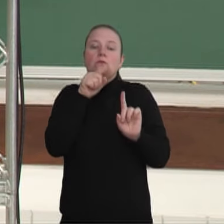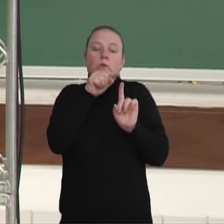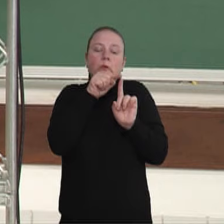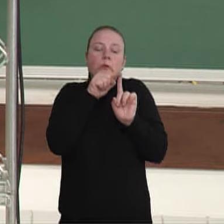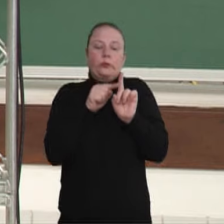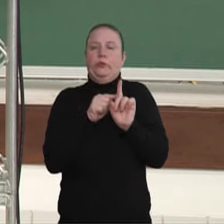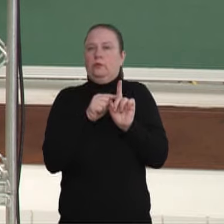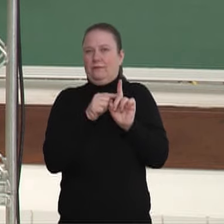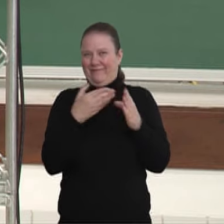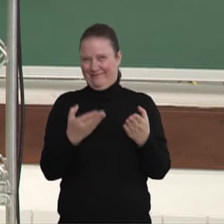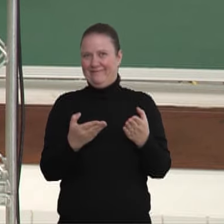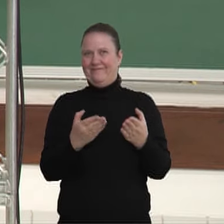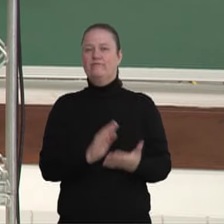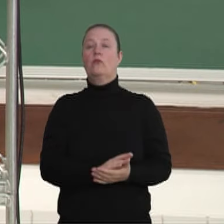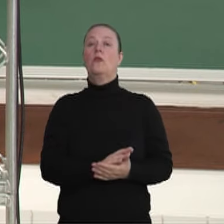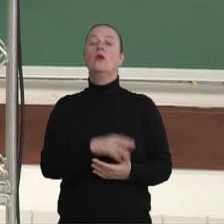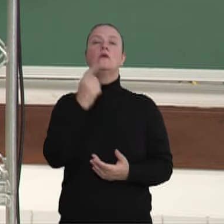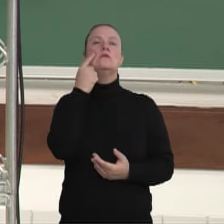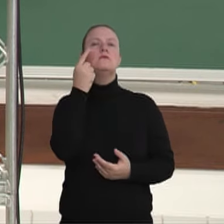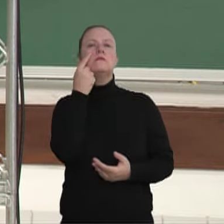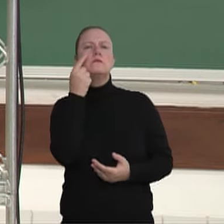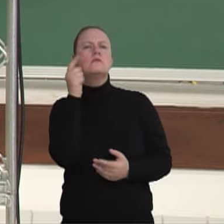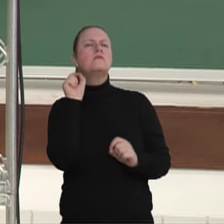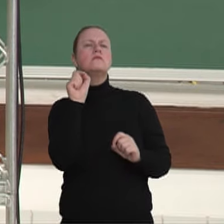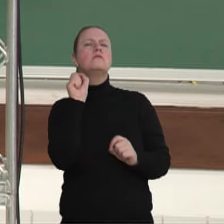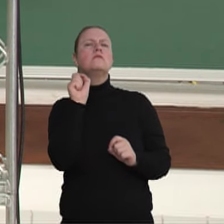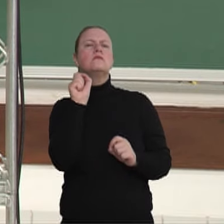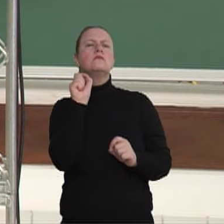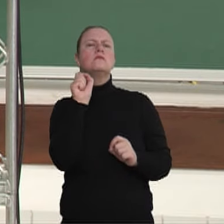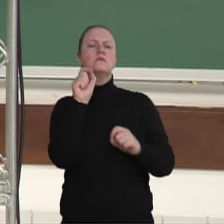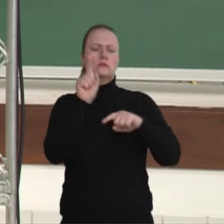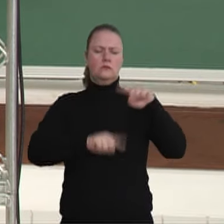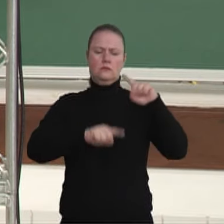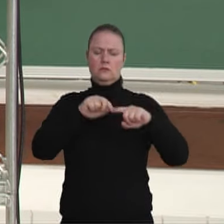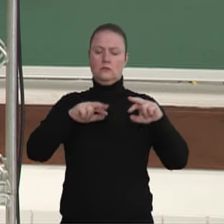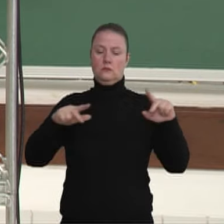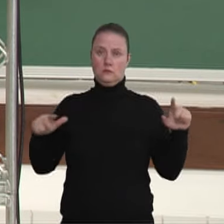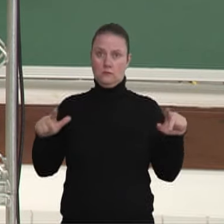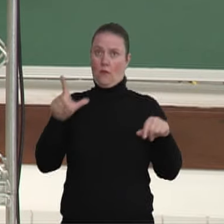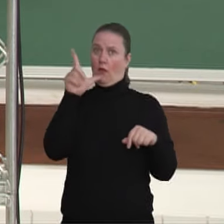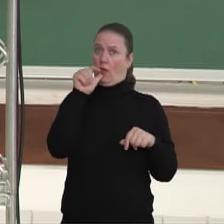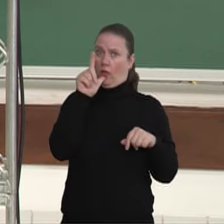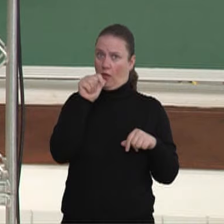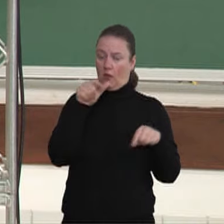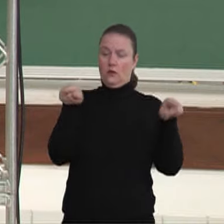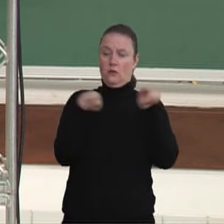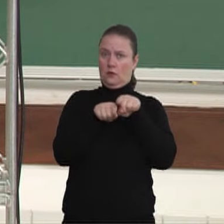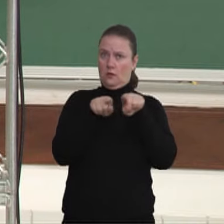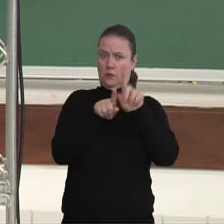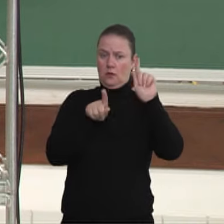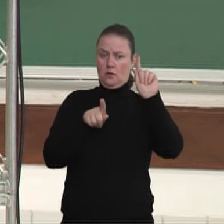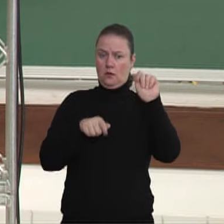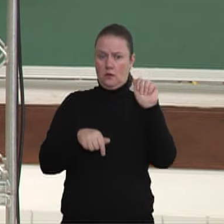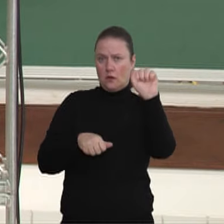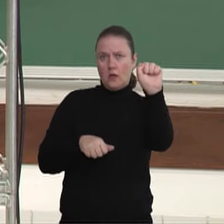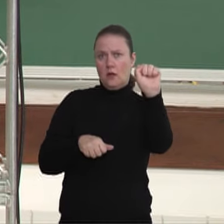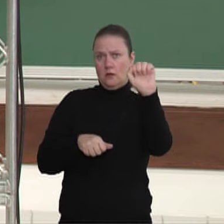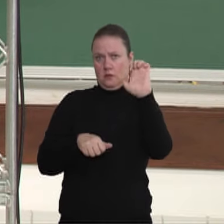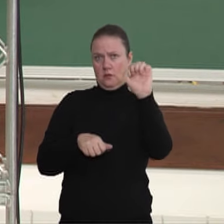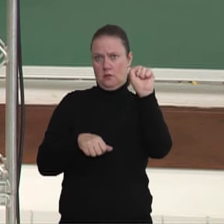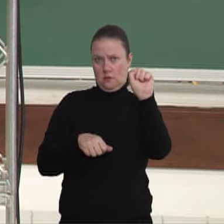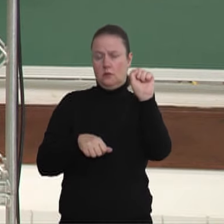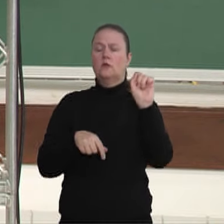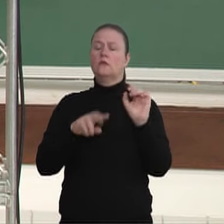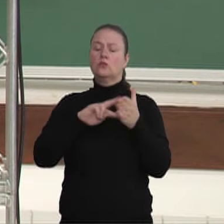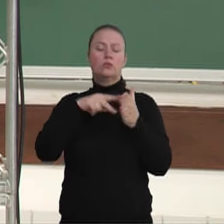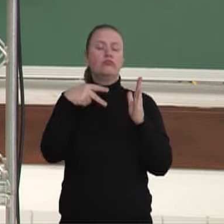estar analisando, então pegamos aqui nessa referência tanto o componente líquido quanto gasoso. Entretanto, definimos